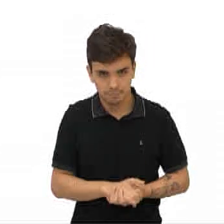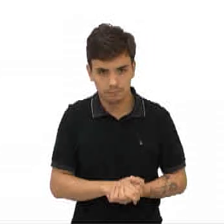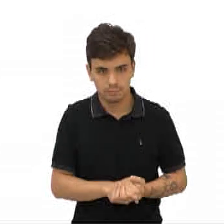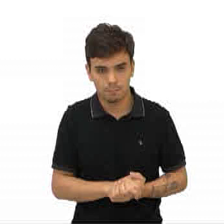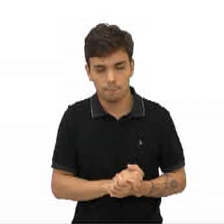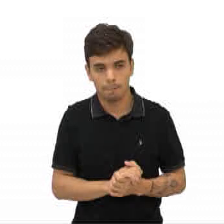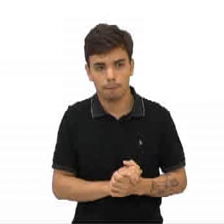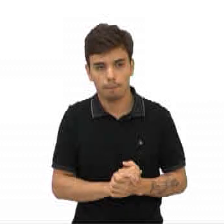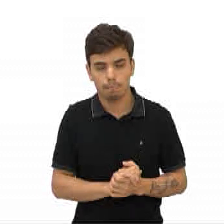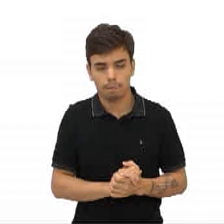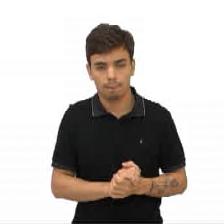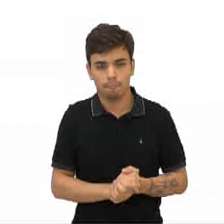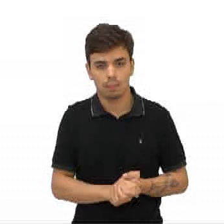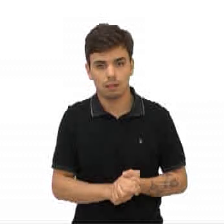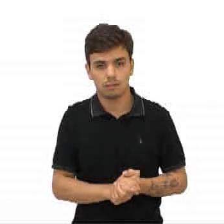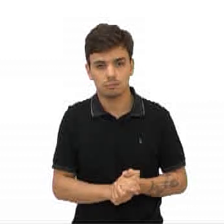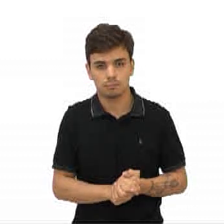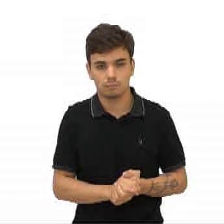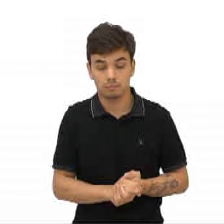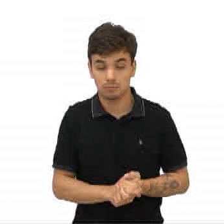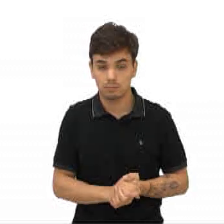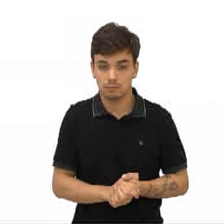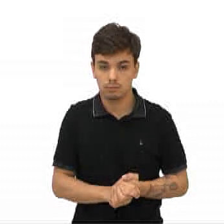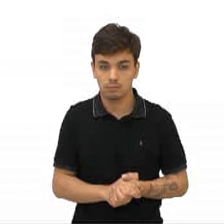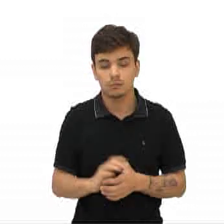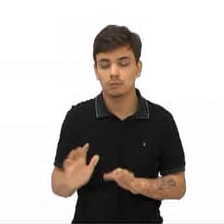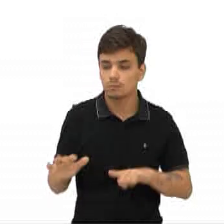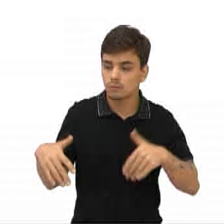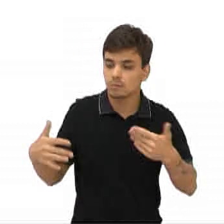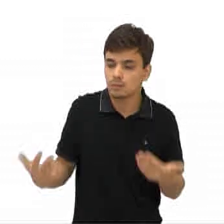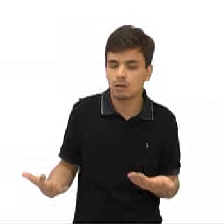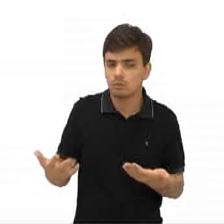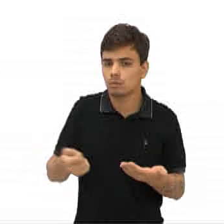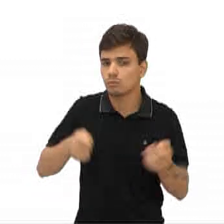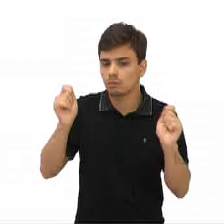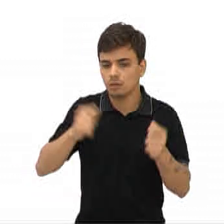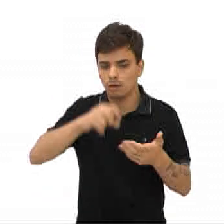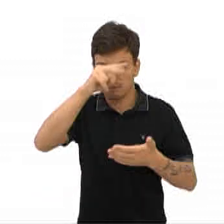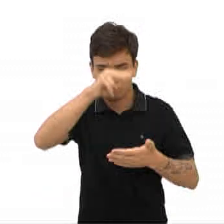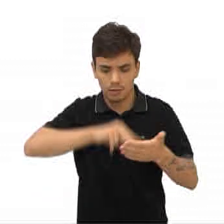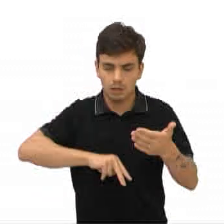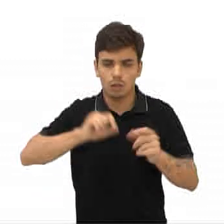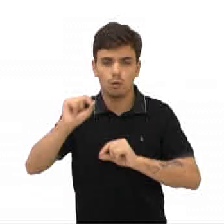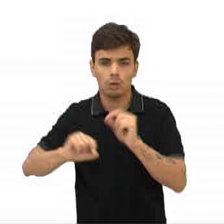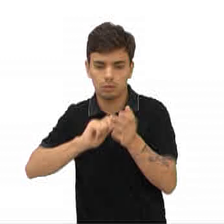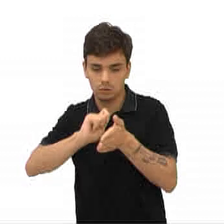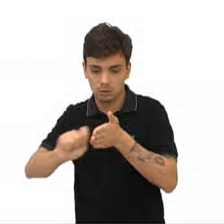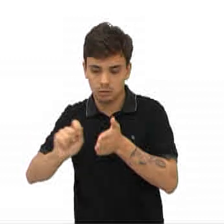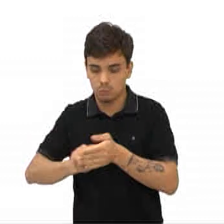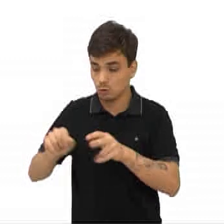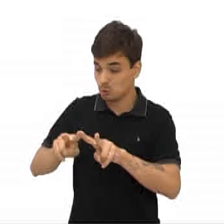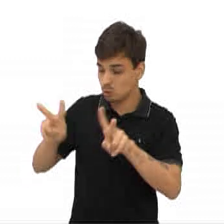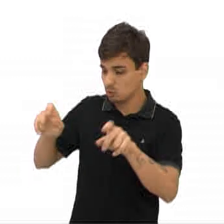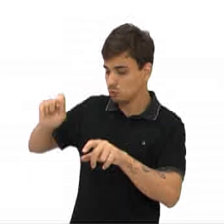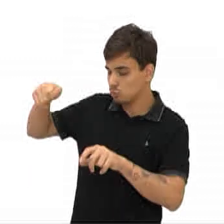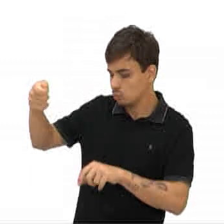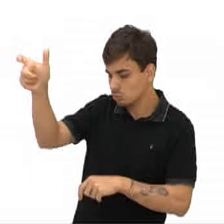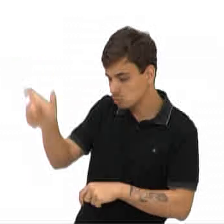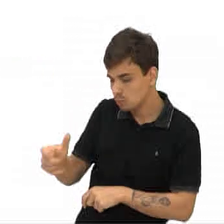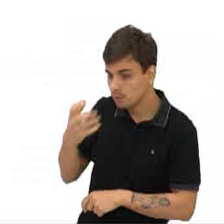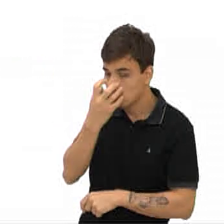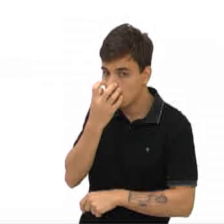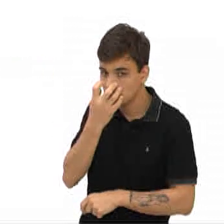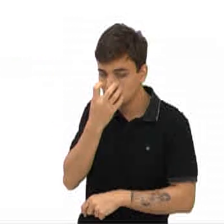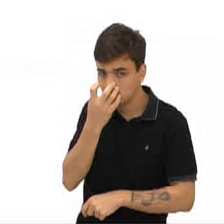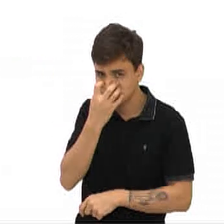aqui. E certamente não poderia ler o que agora escrevo sobre ela. Leitora